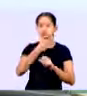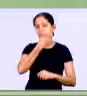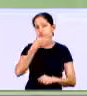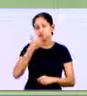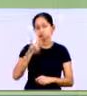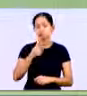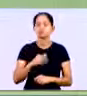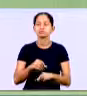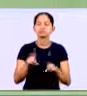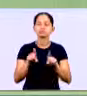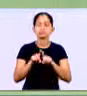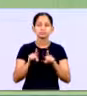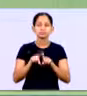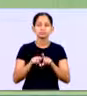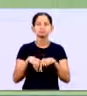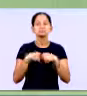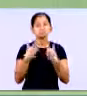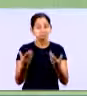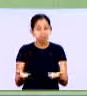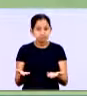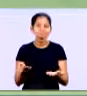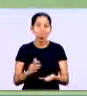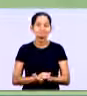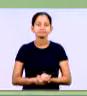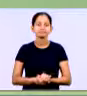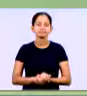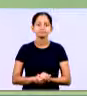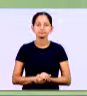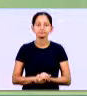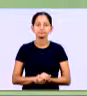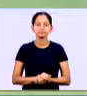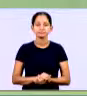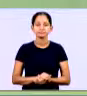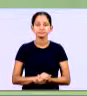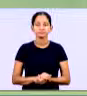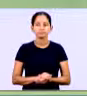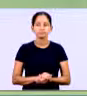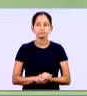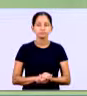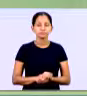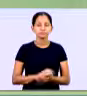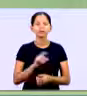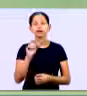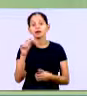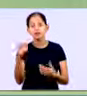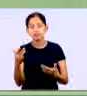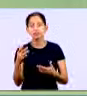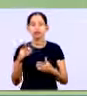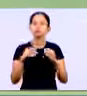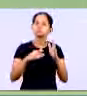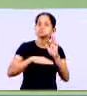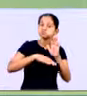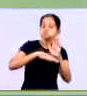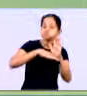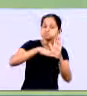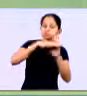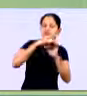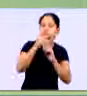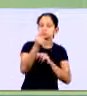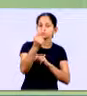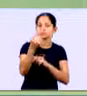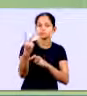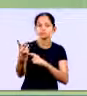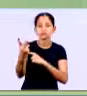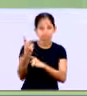né? Reforços dos capitais próprios, né? E alavancagem, ou aumento de capital de terceiros. Eu vou lá e pego